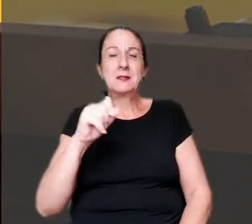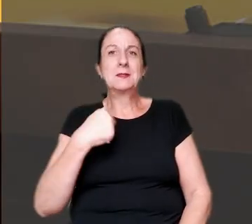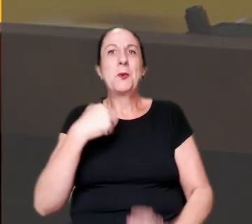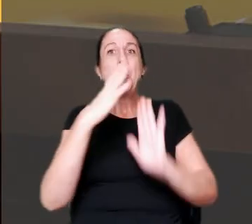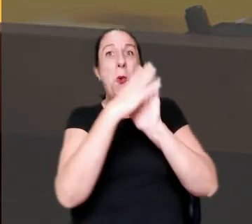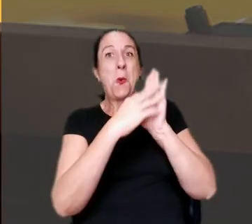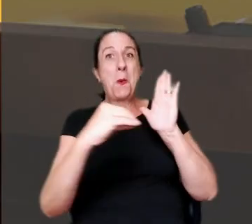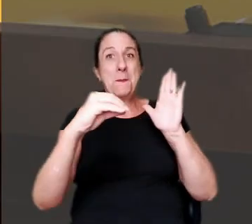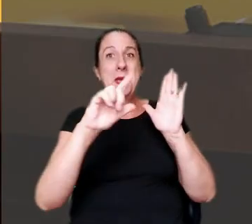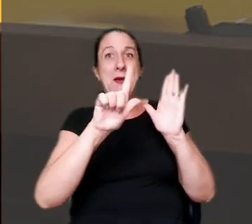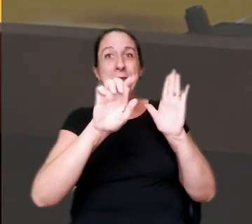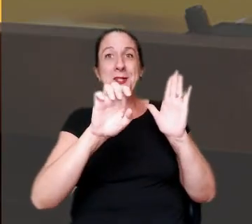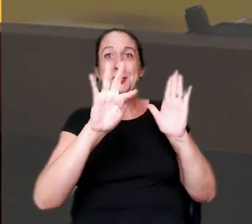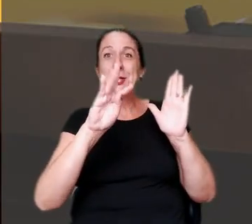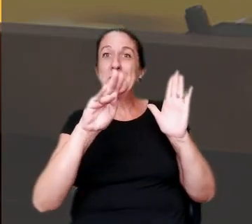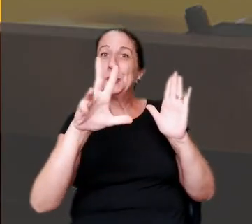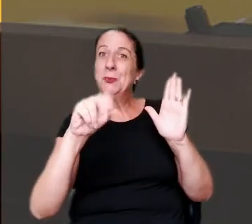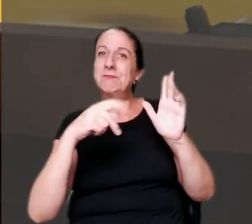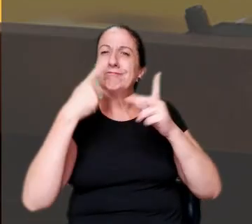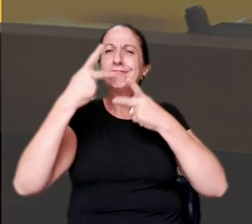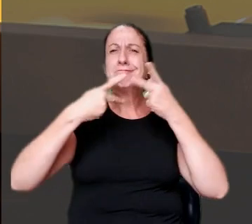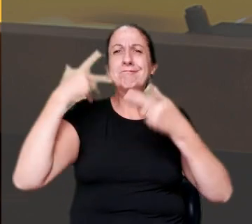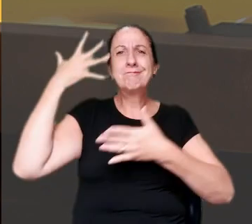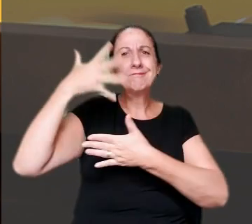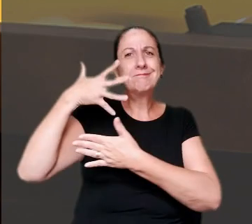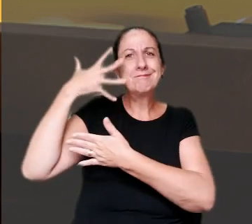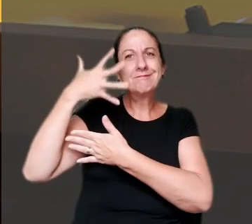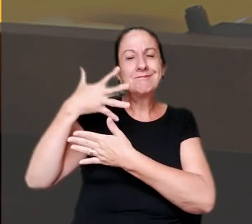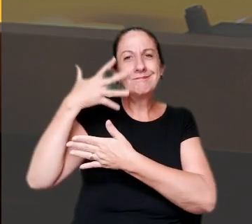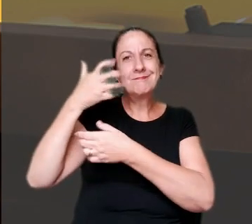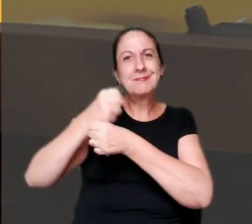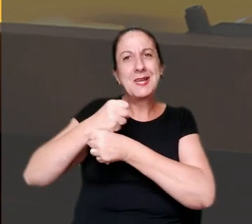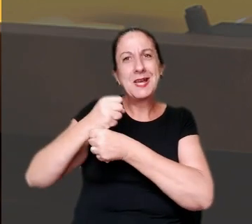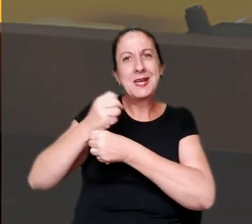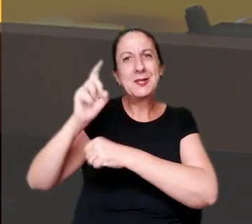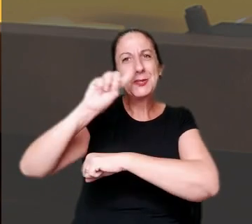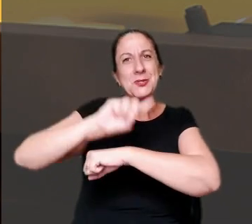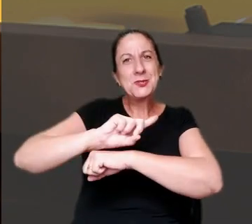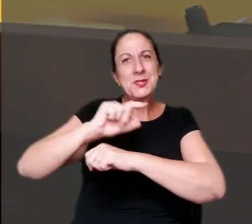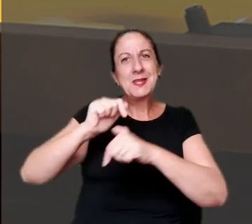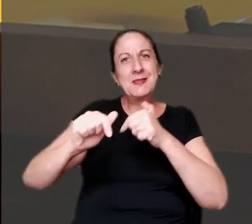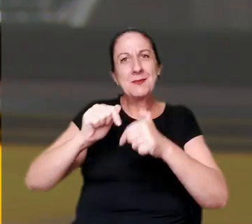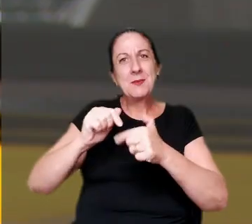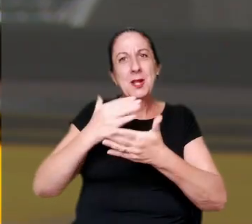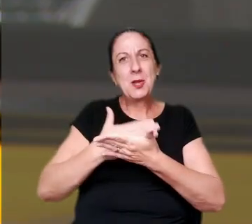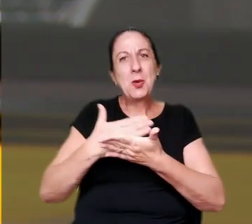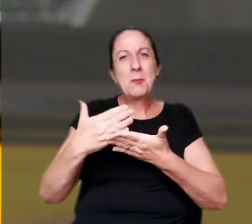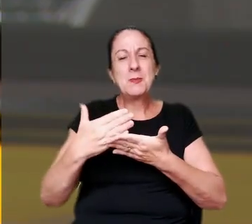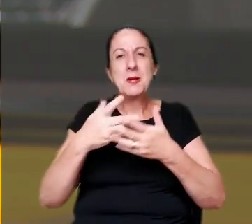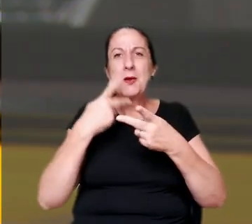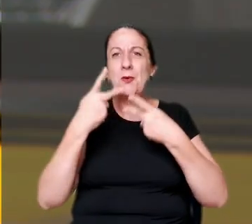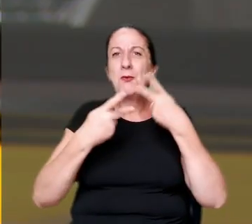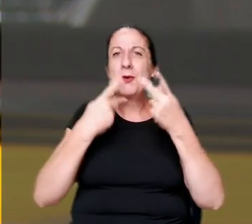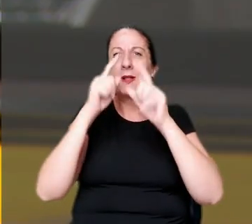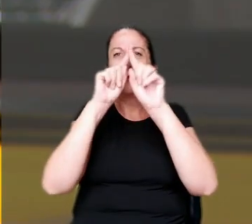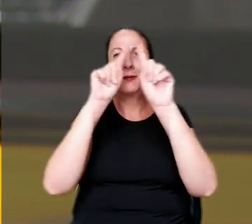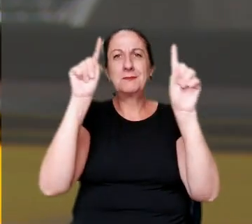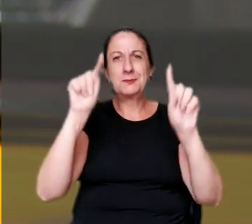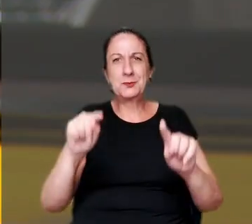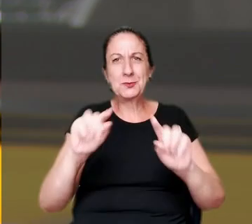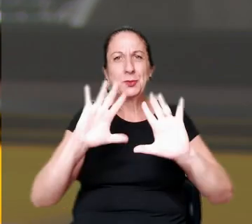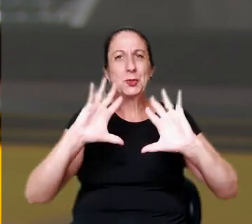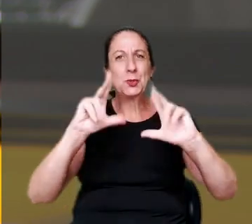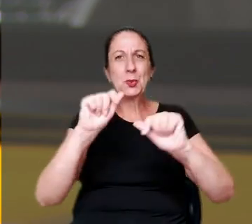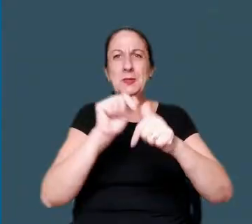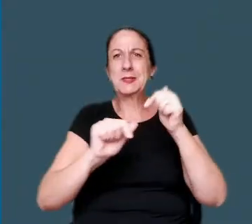E imitava Getúlio com aquele discurso anual do Dia do Trabalho, que ele começava se dirigindo aos